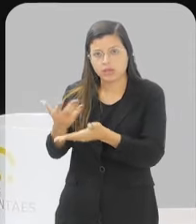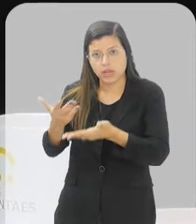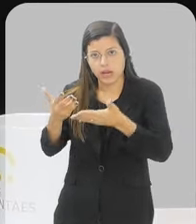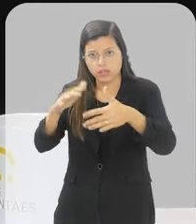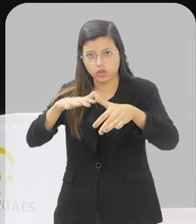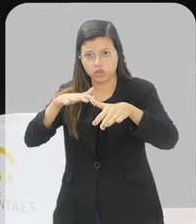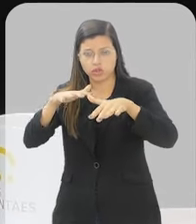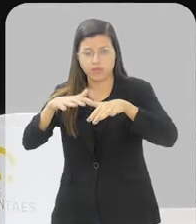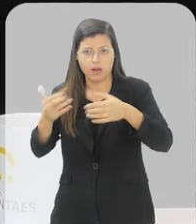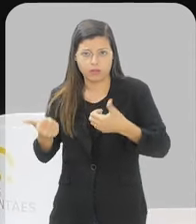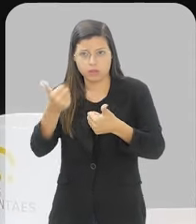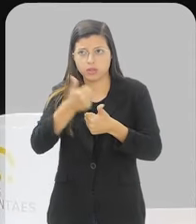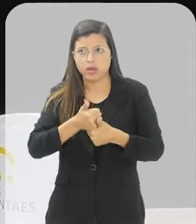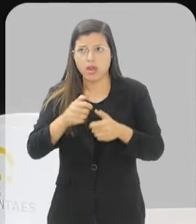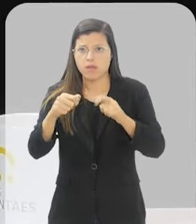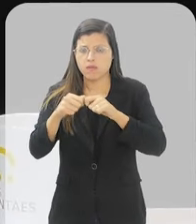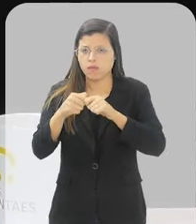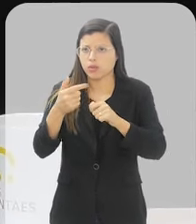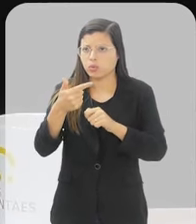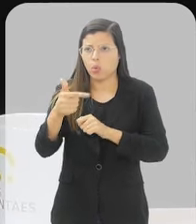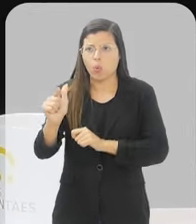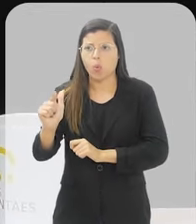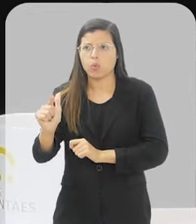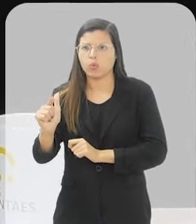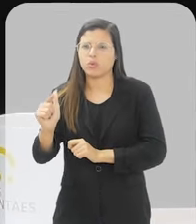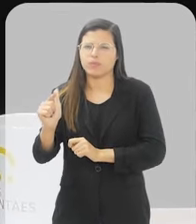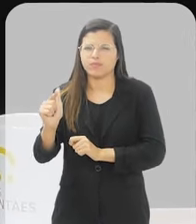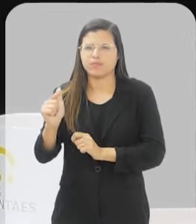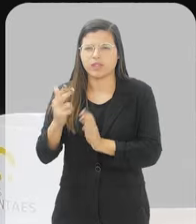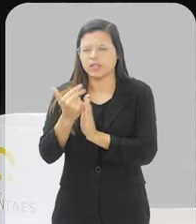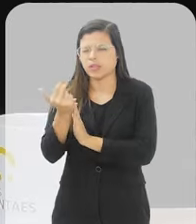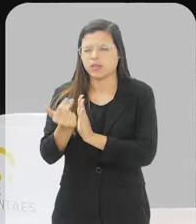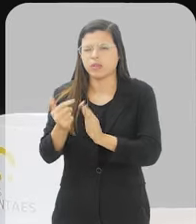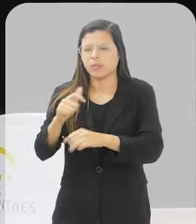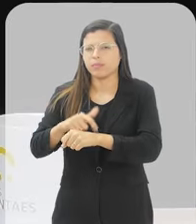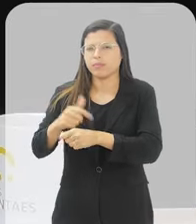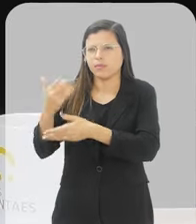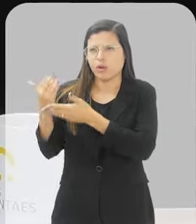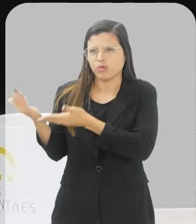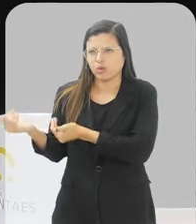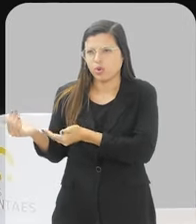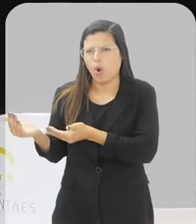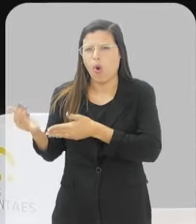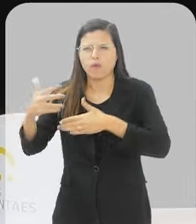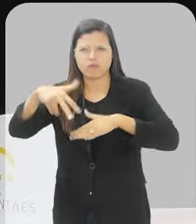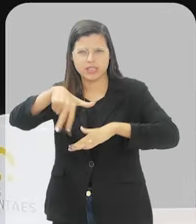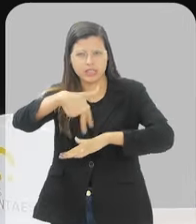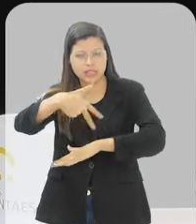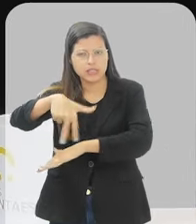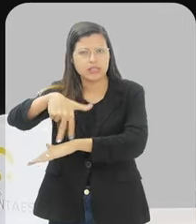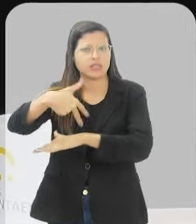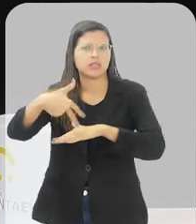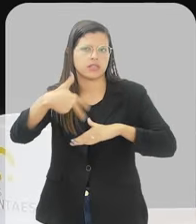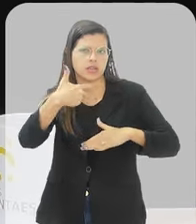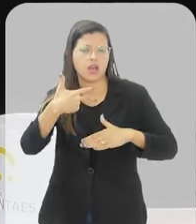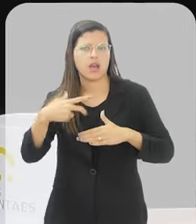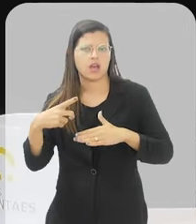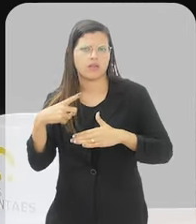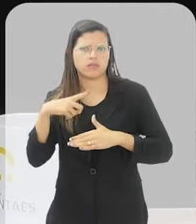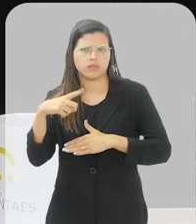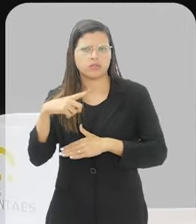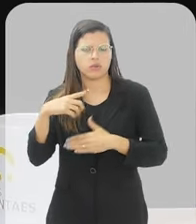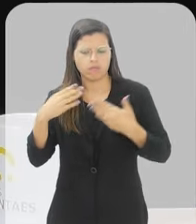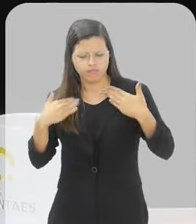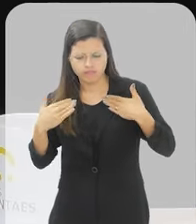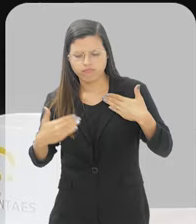um outro desenho para simplificar. Na época eu era mais jovem, né? Dançava, tinha um corpo